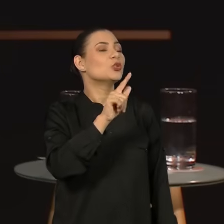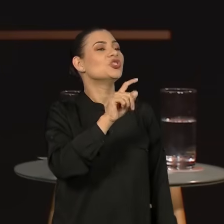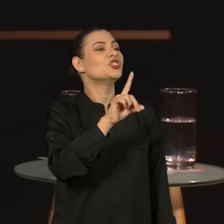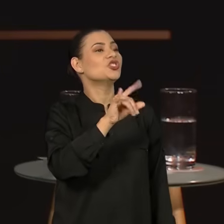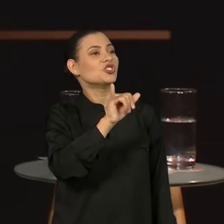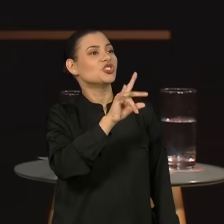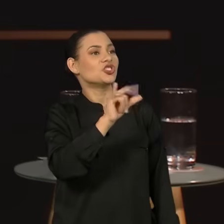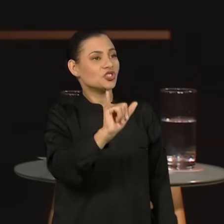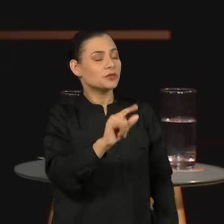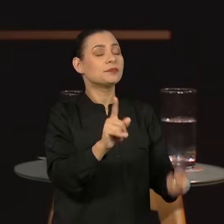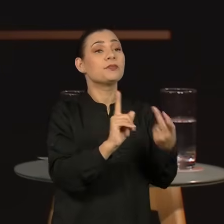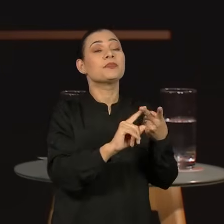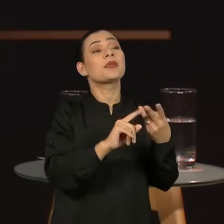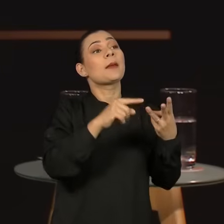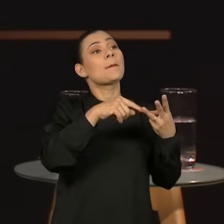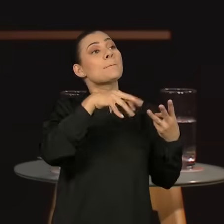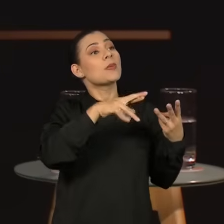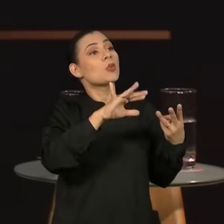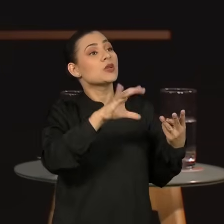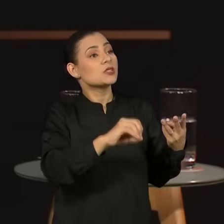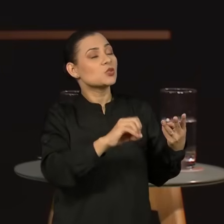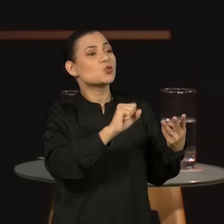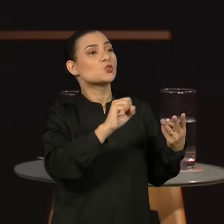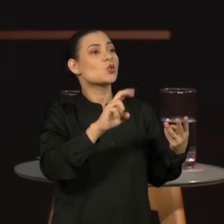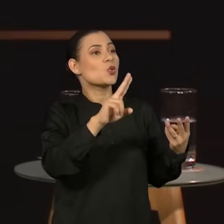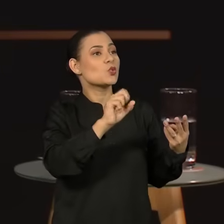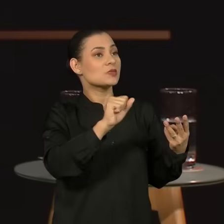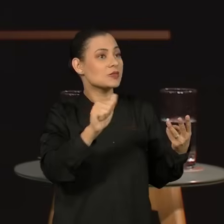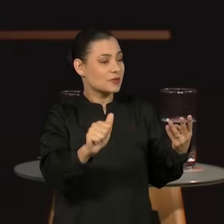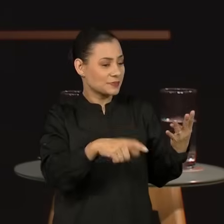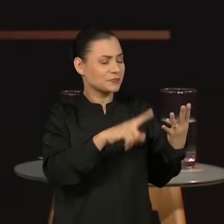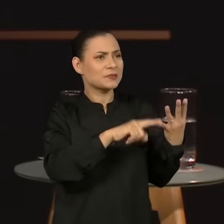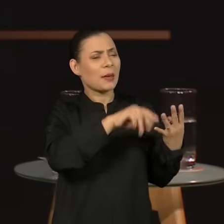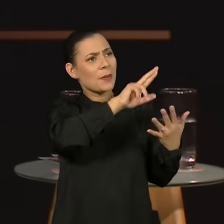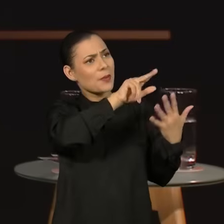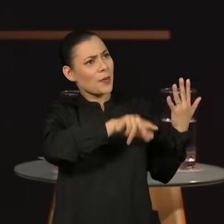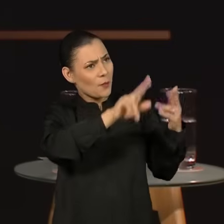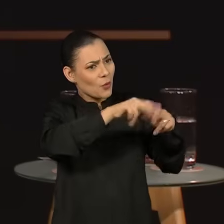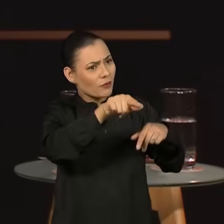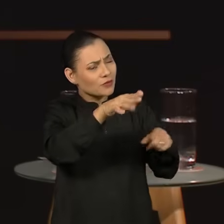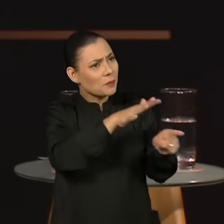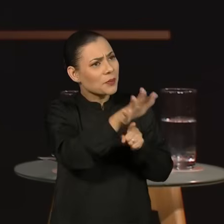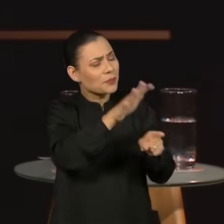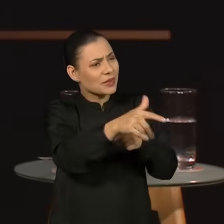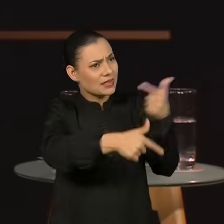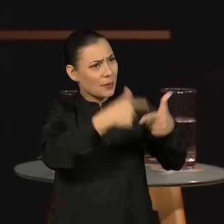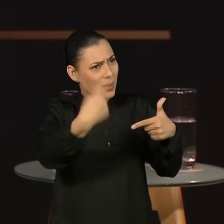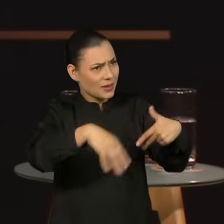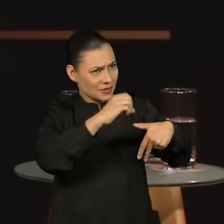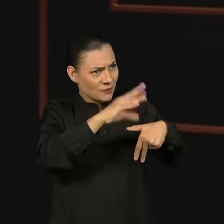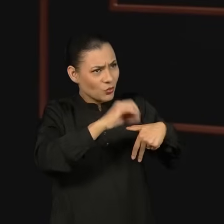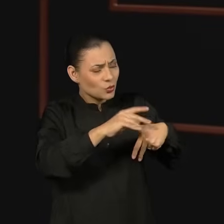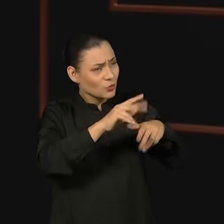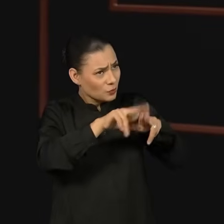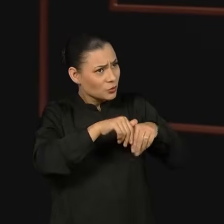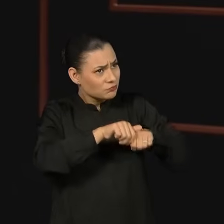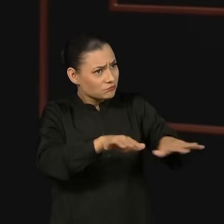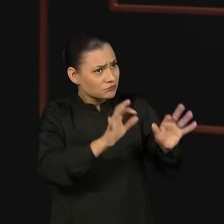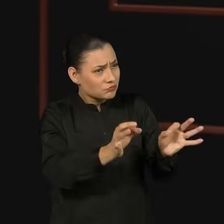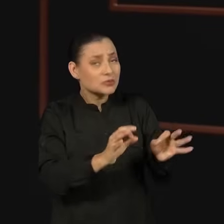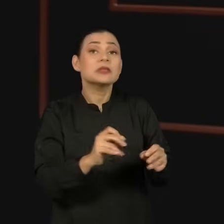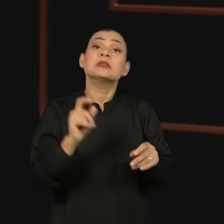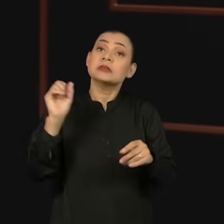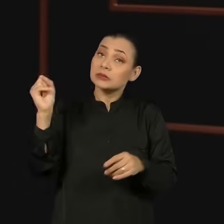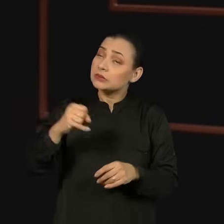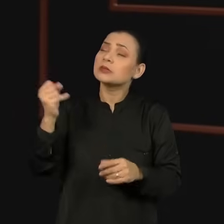animações do Maurício de Souza. Pode-se dizer que foram em razão do sucesso dos seus trabalhos aqui na TV Cultura? Uma coisa puxou